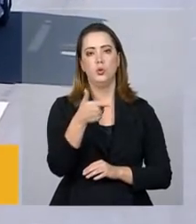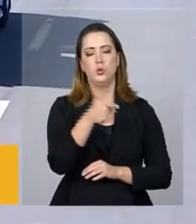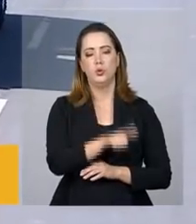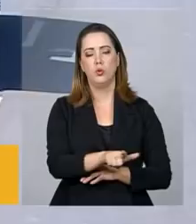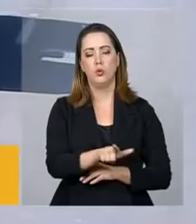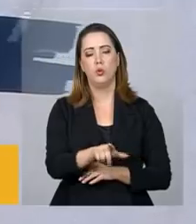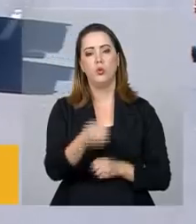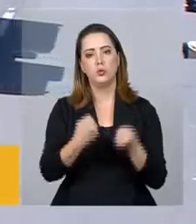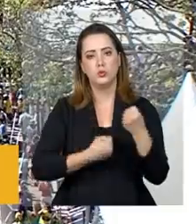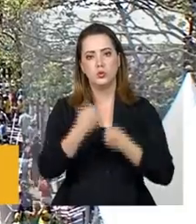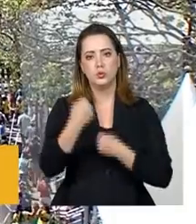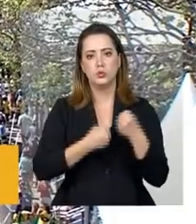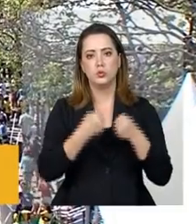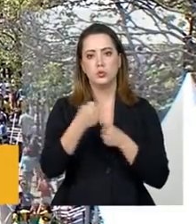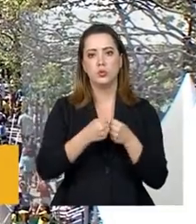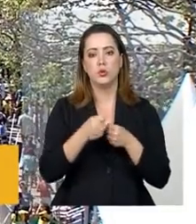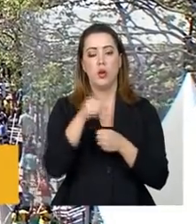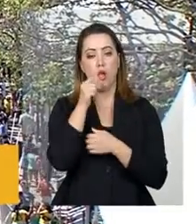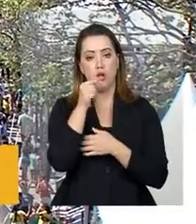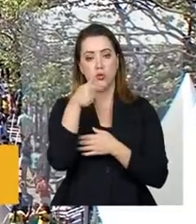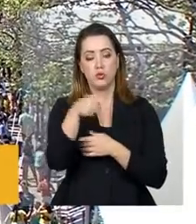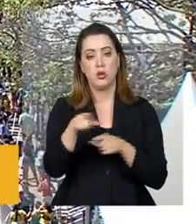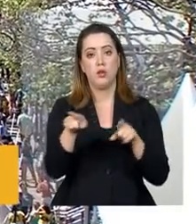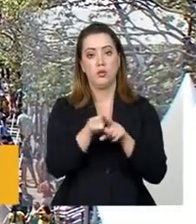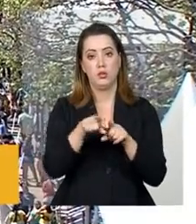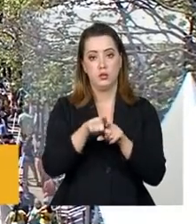Autobomba escada.